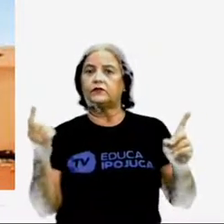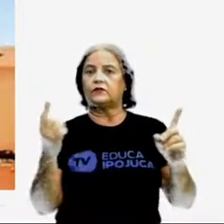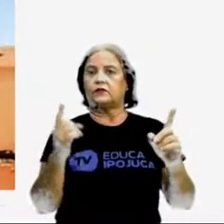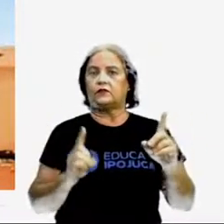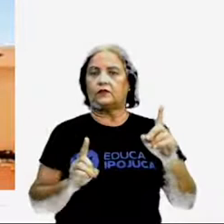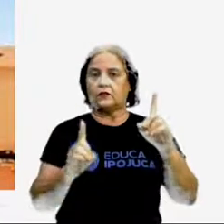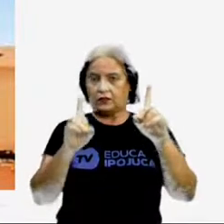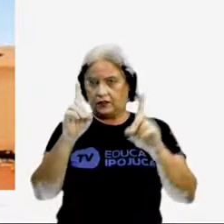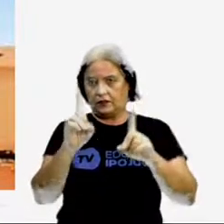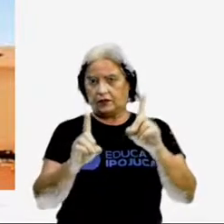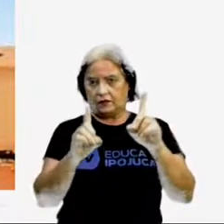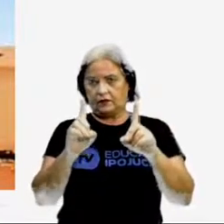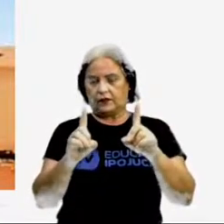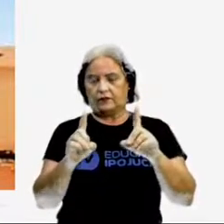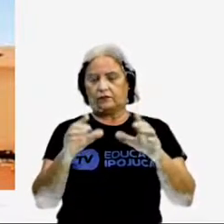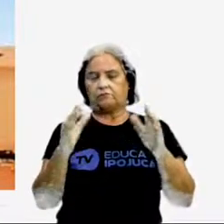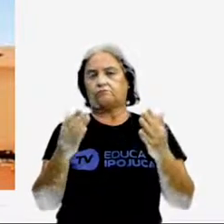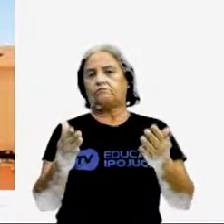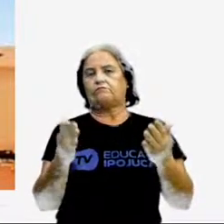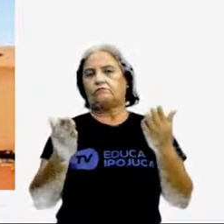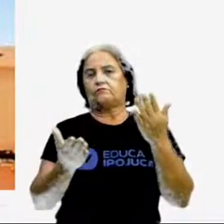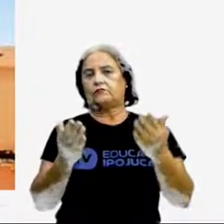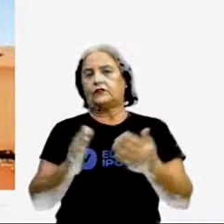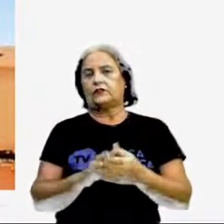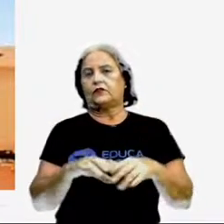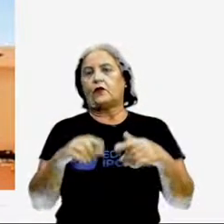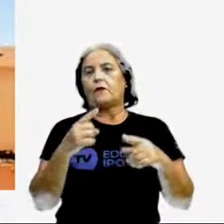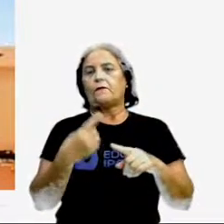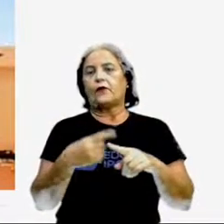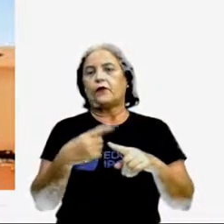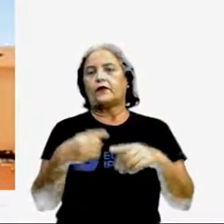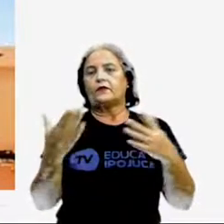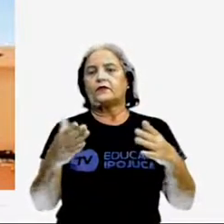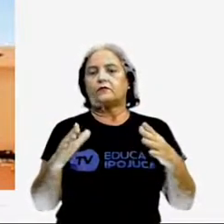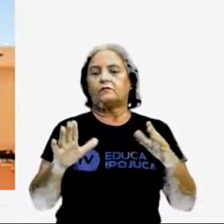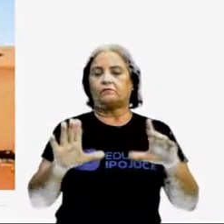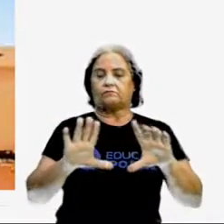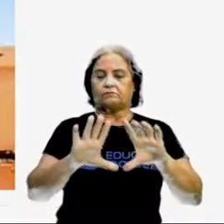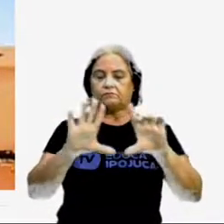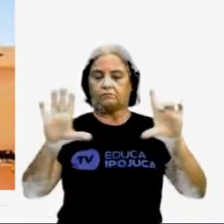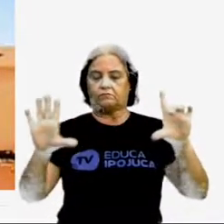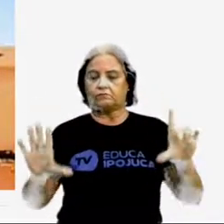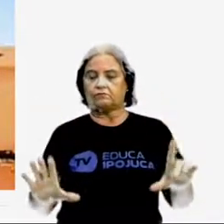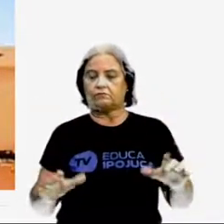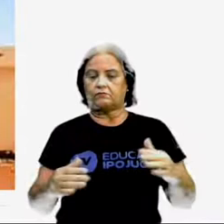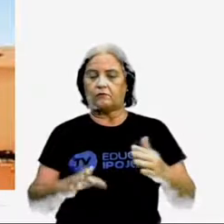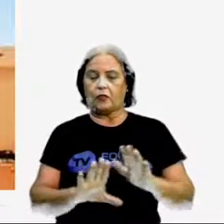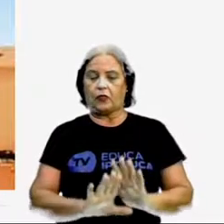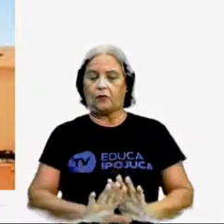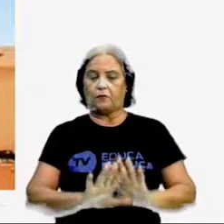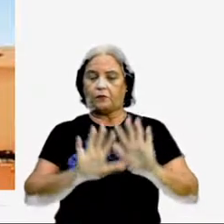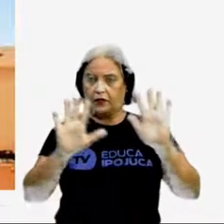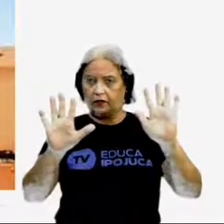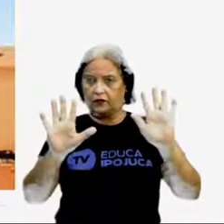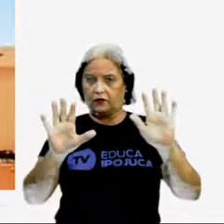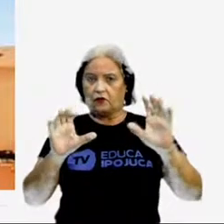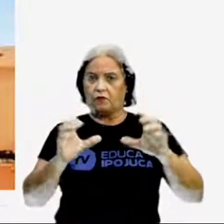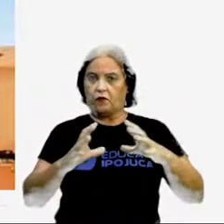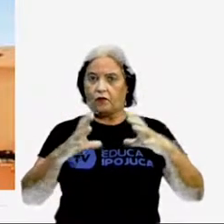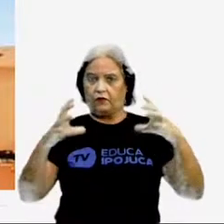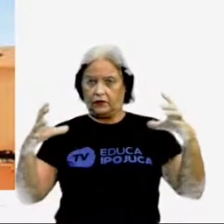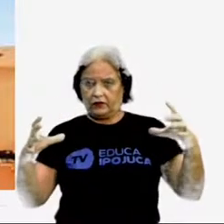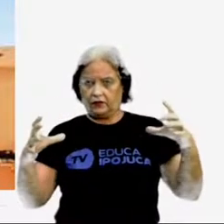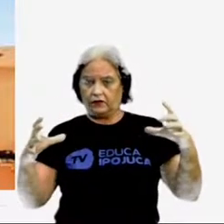proporcionais, porque se a área da parede for maior, claro que você vai usar uma quantidade maior de